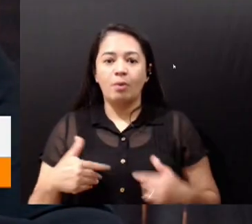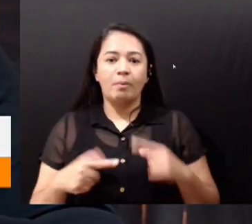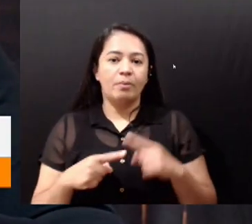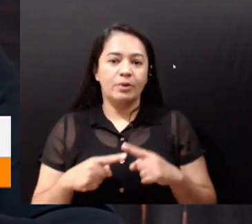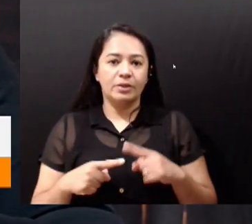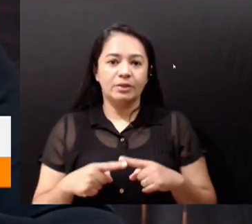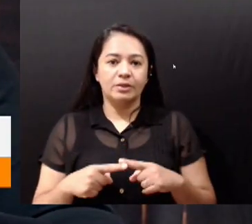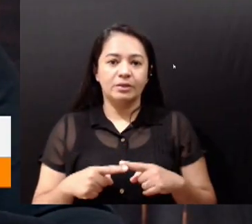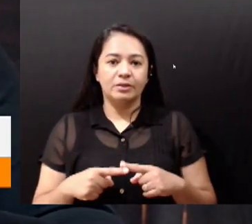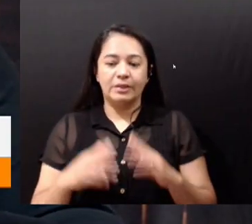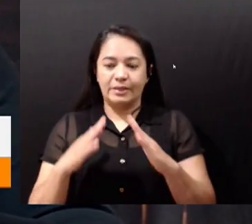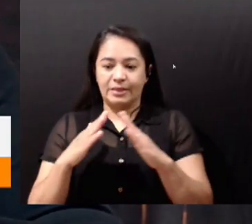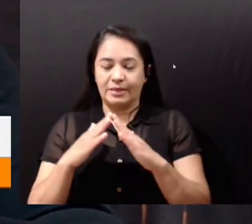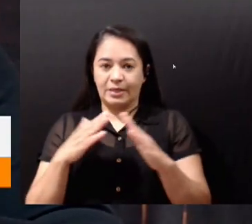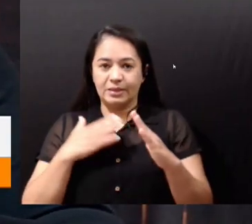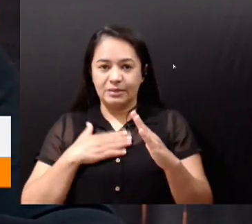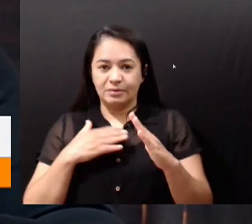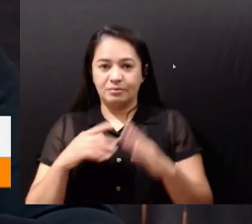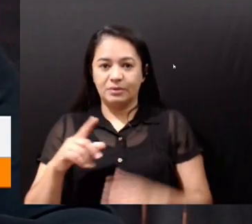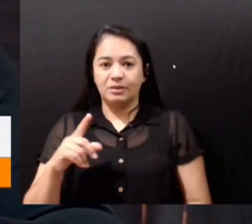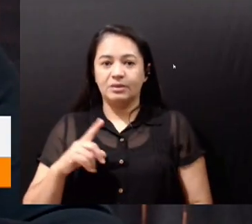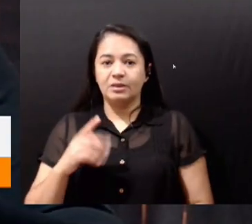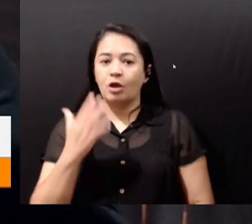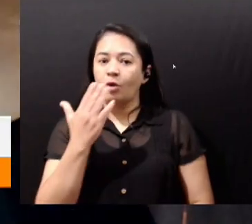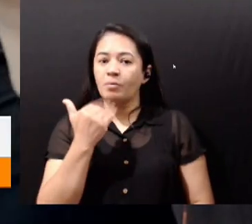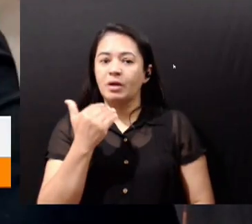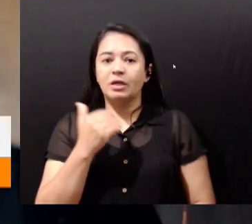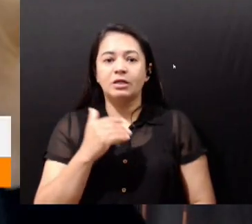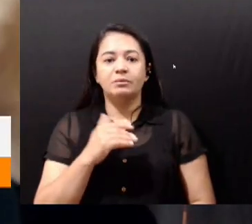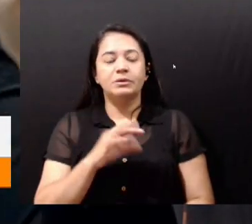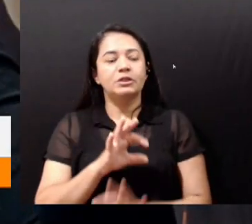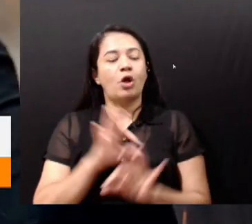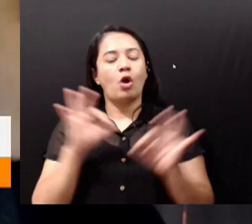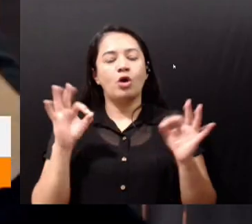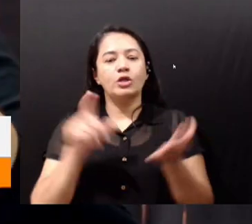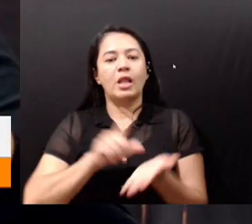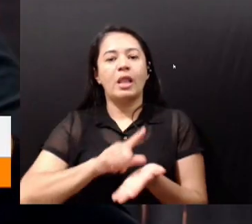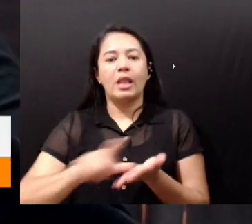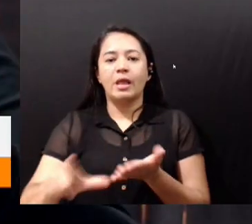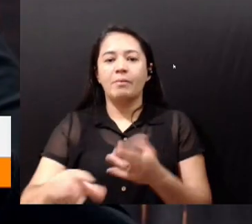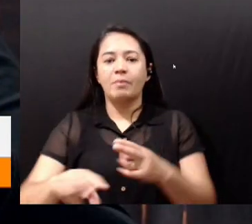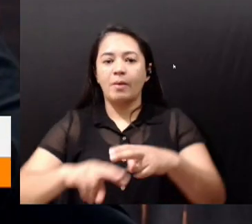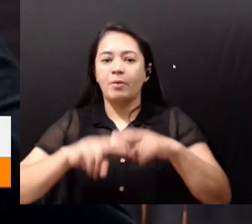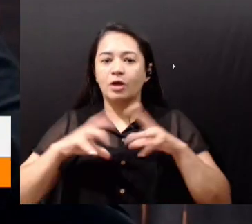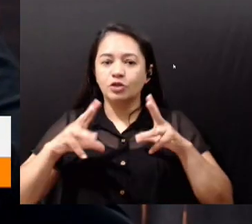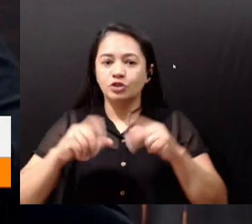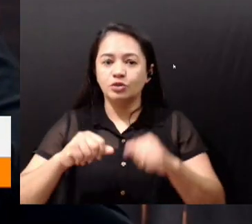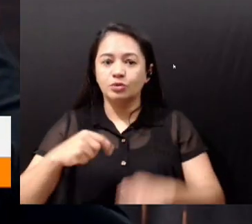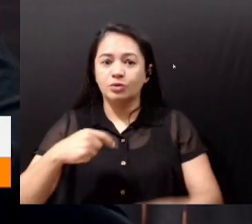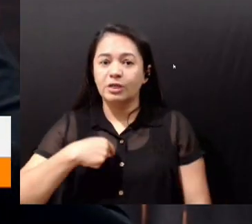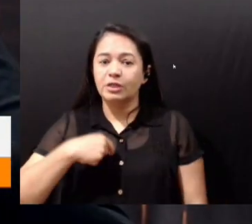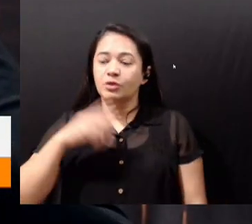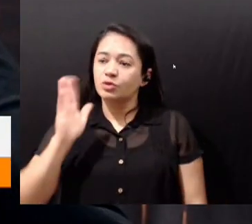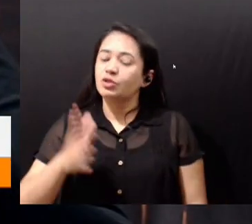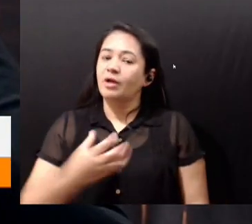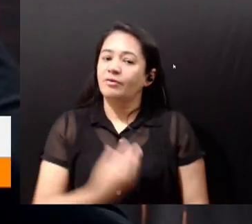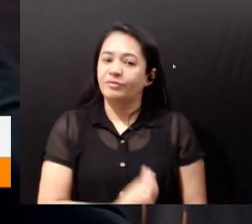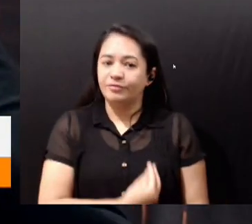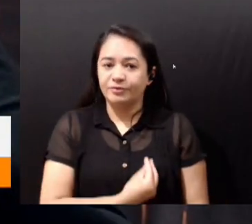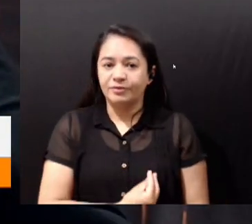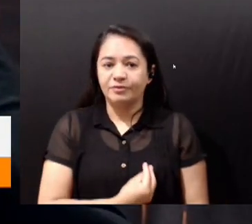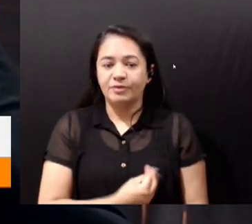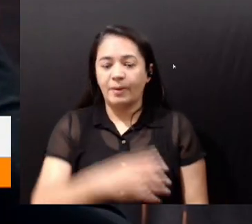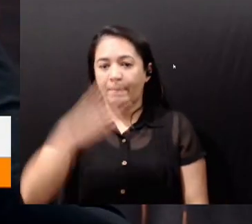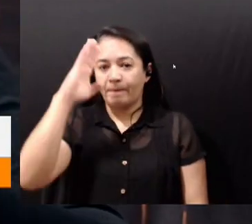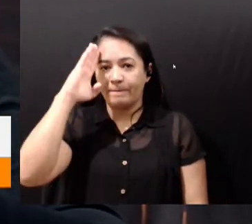uma alimentação muito limpa, por conta de tudo que eu já vivi, né, e principalmente